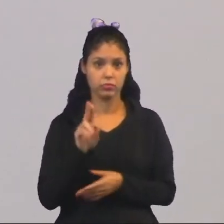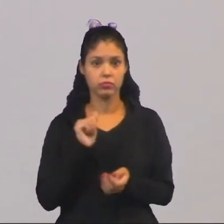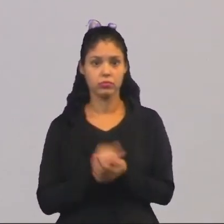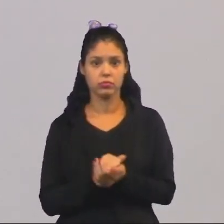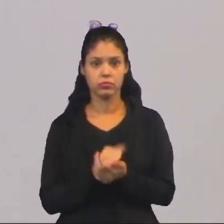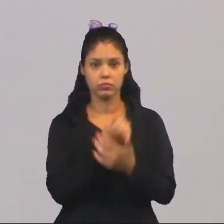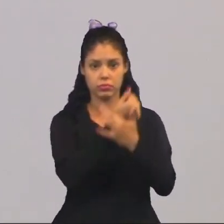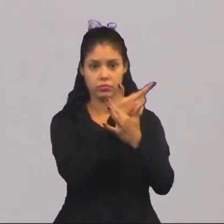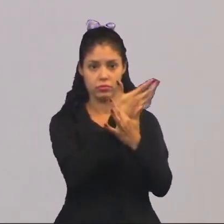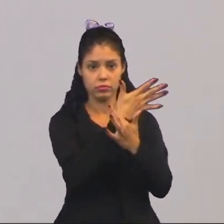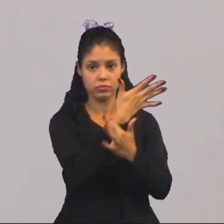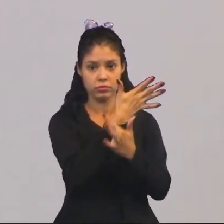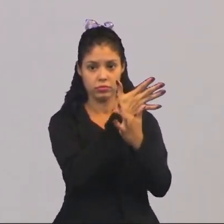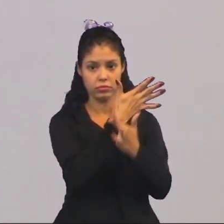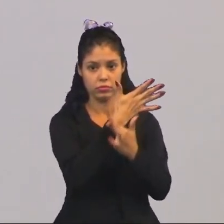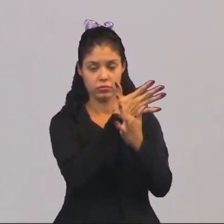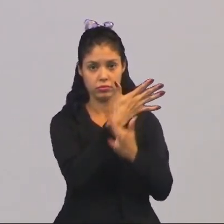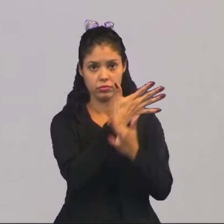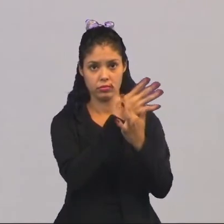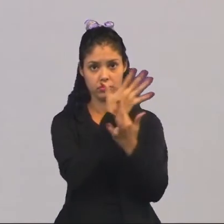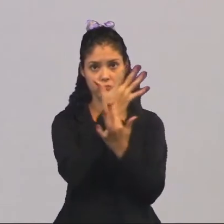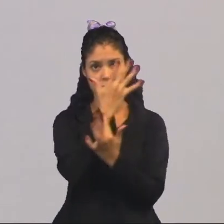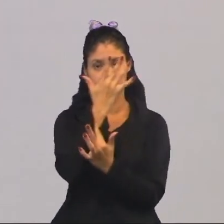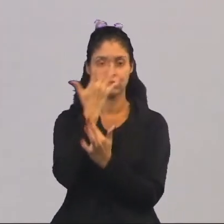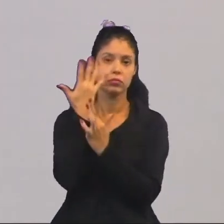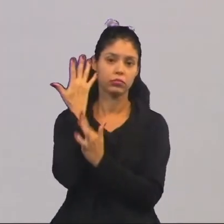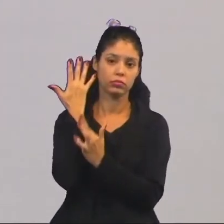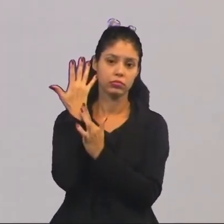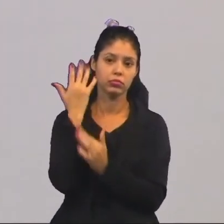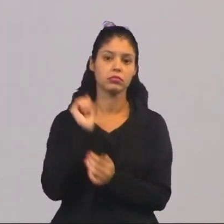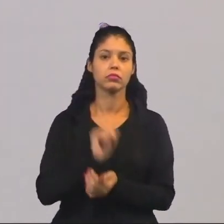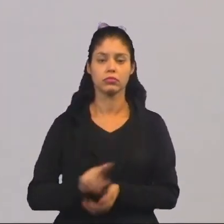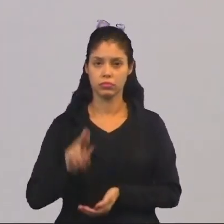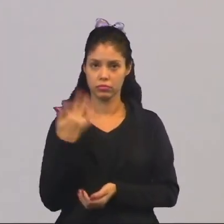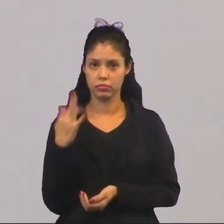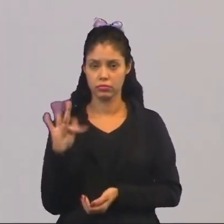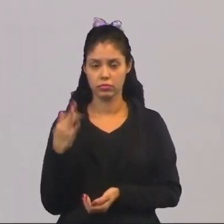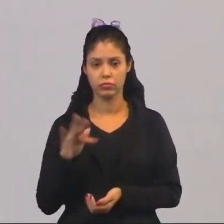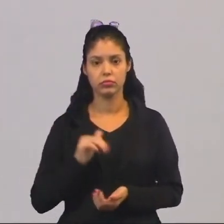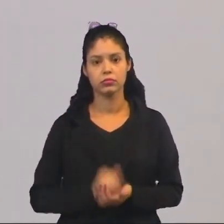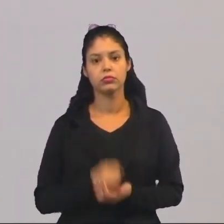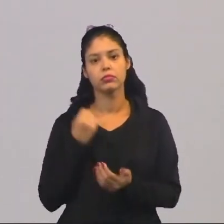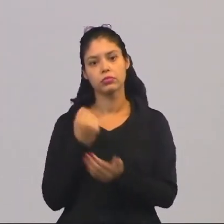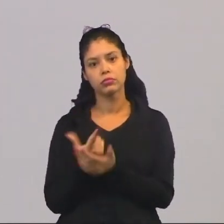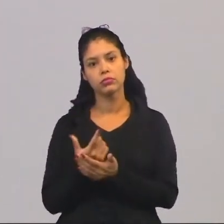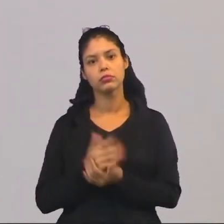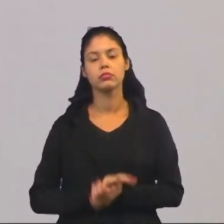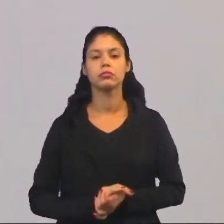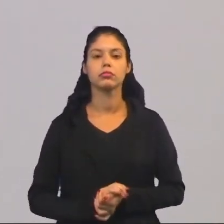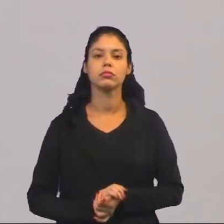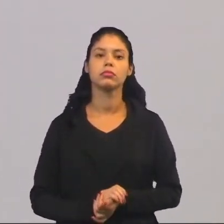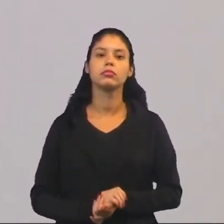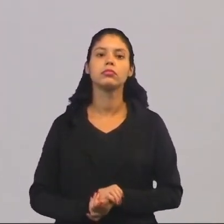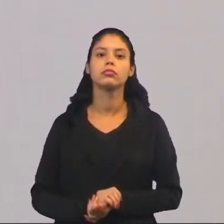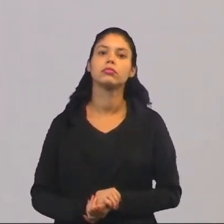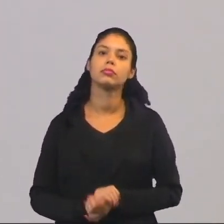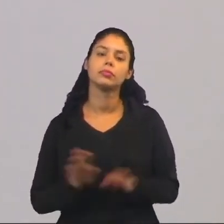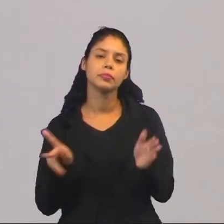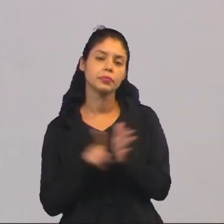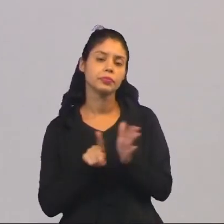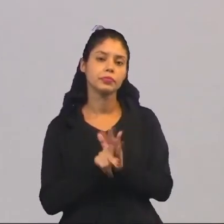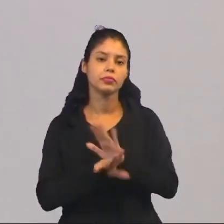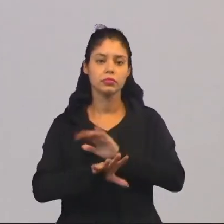essa tensão vem para o resto do seu pulso. Então, há pouco tempo eu tive que comprar um material específico ortopédico para